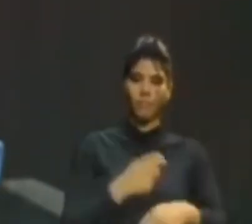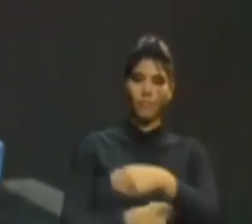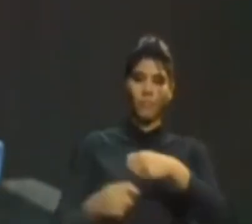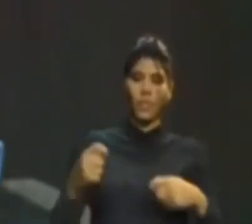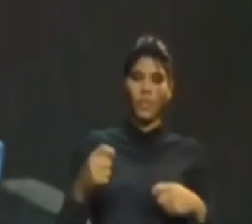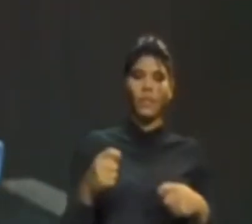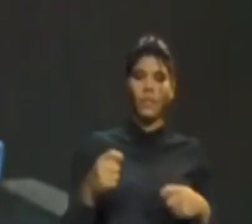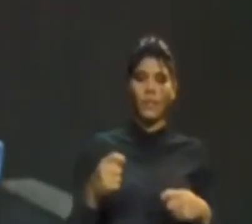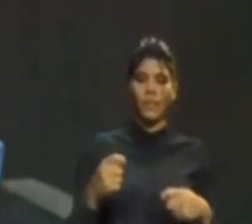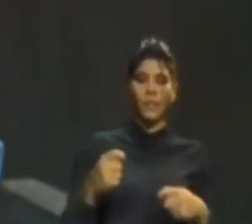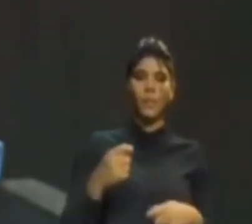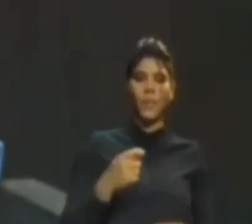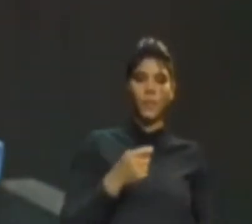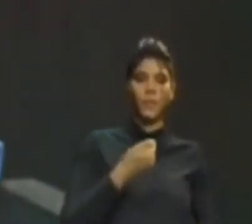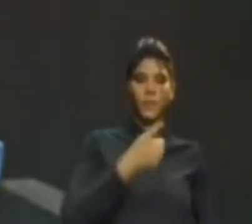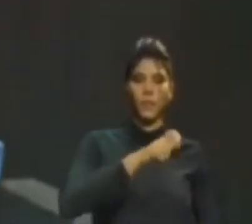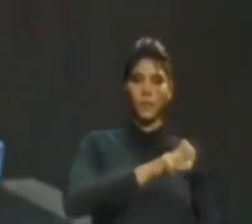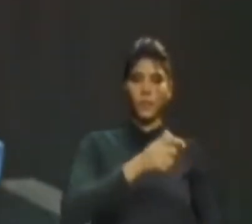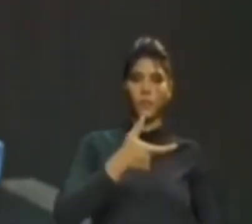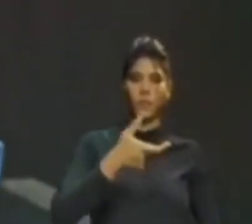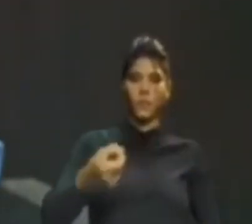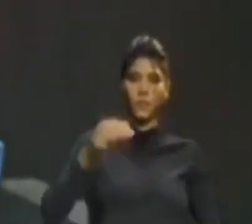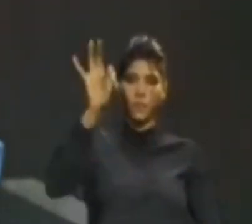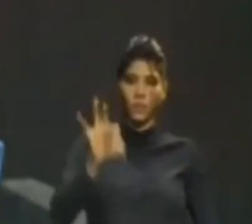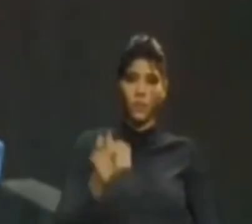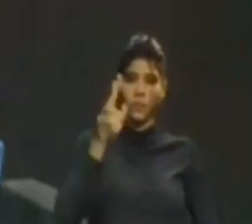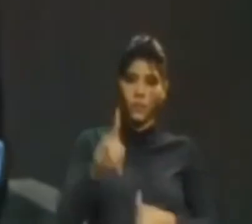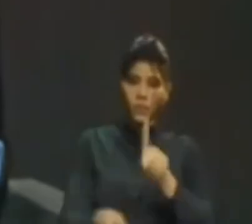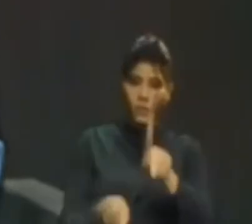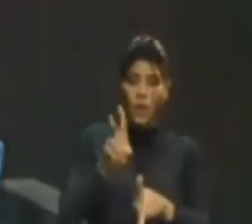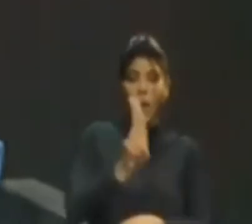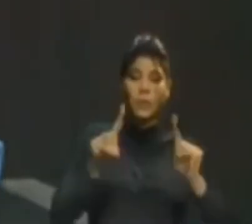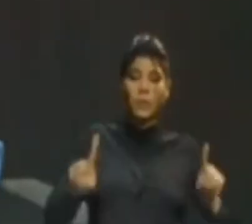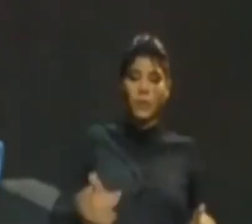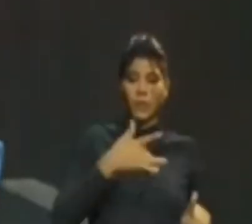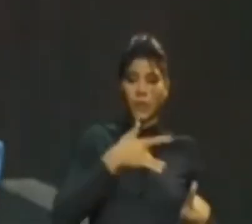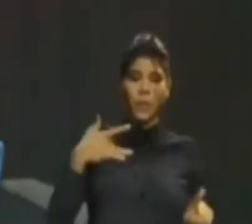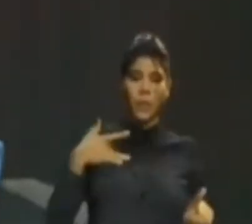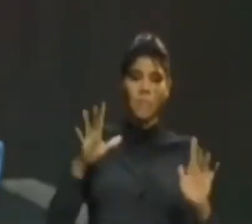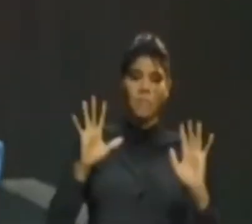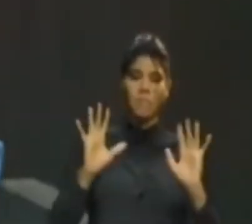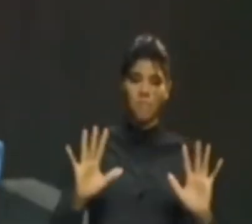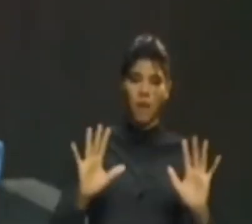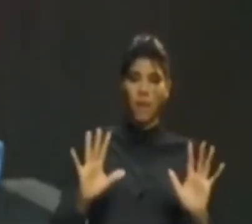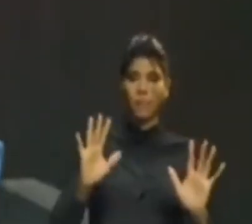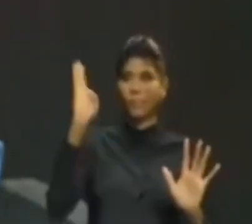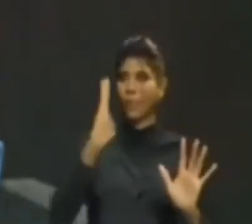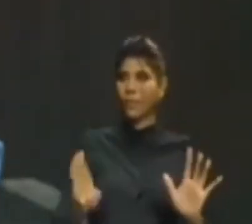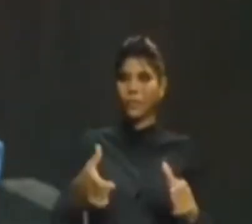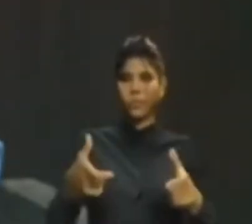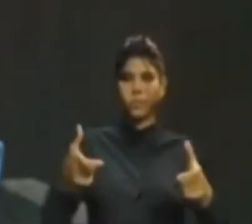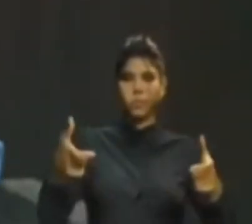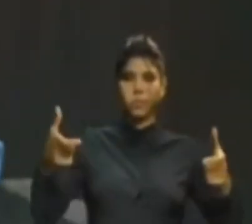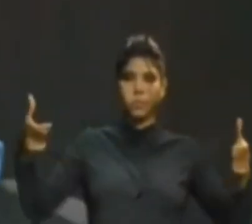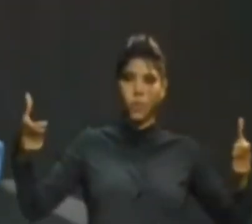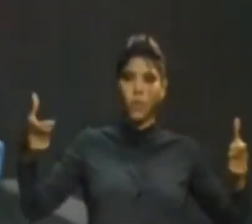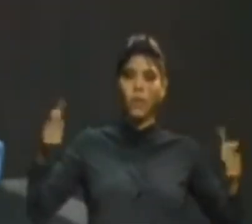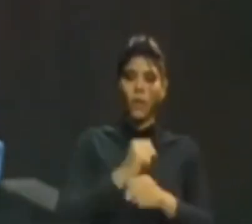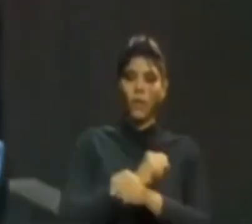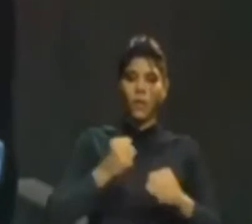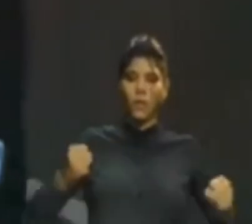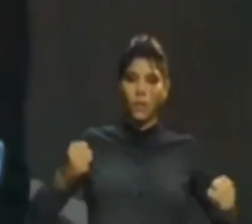quinze a vinte por cento da população brasileira esses 15 a 20 por sete um país gigantesco como nós com mais de 200